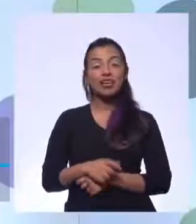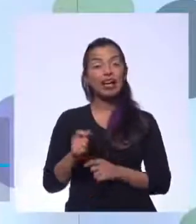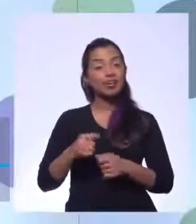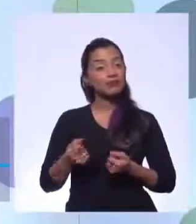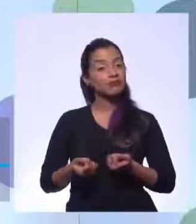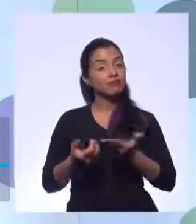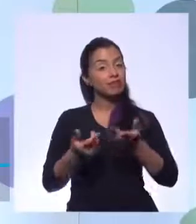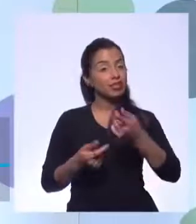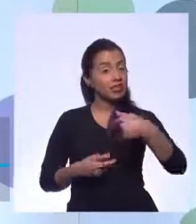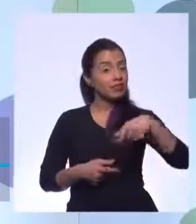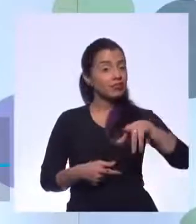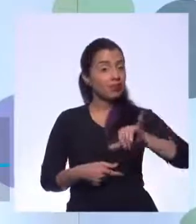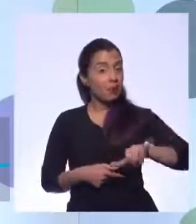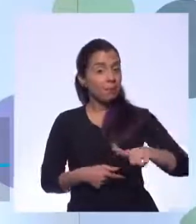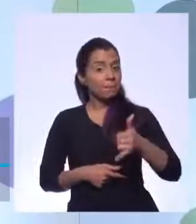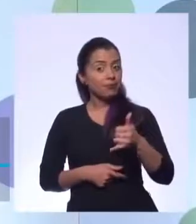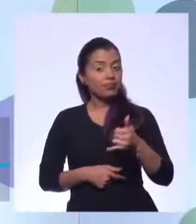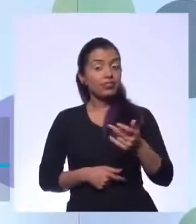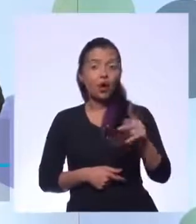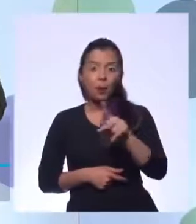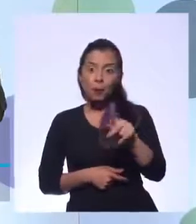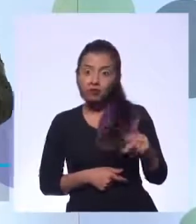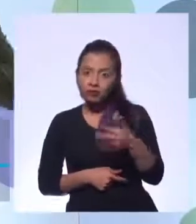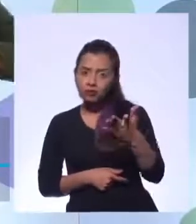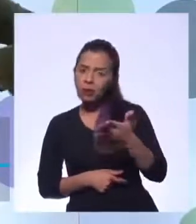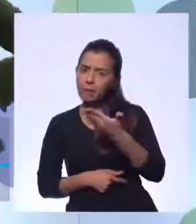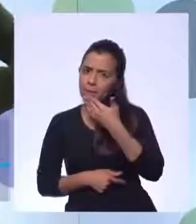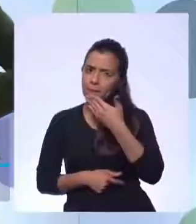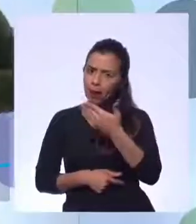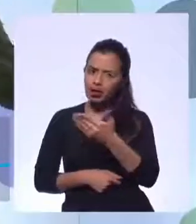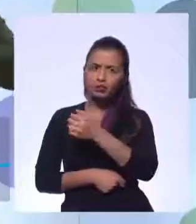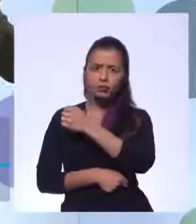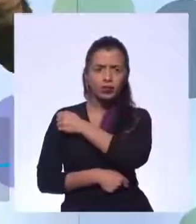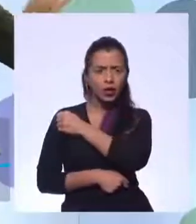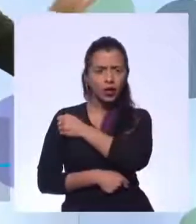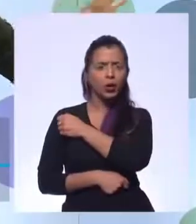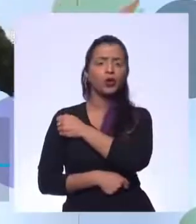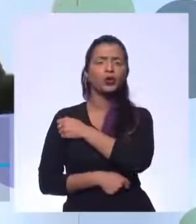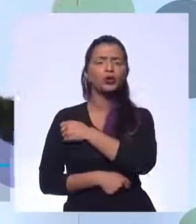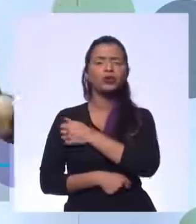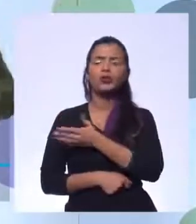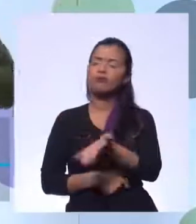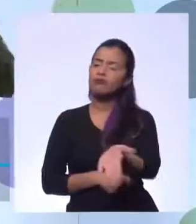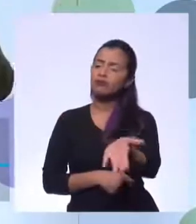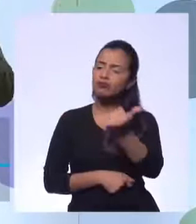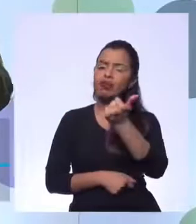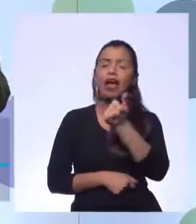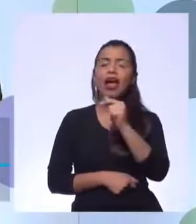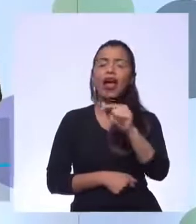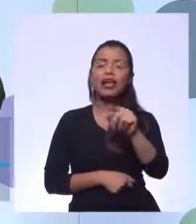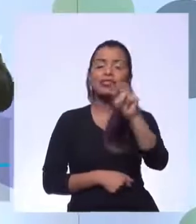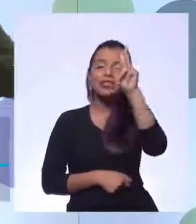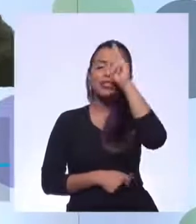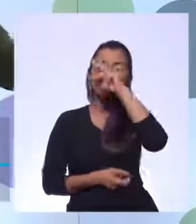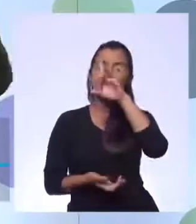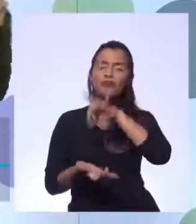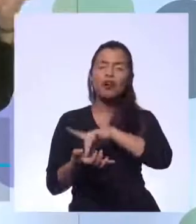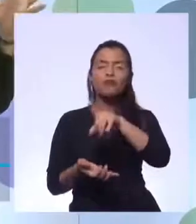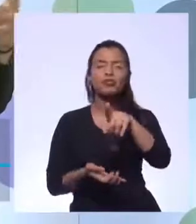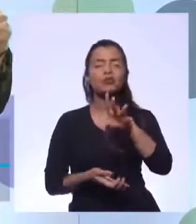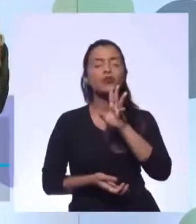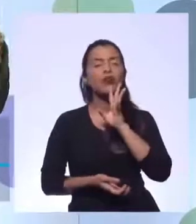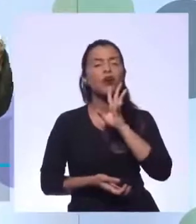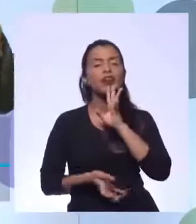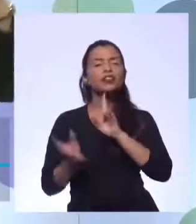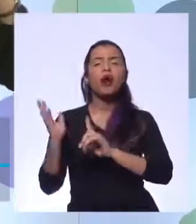aí, professores, peçam para vocês, para os seus alunos aí, vocês podem criar. Essa é a história oficial. Você conhece aquela